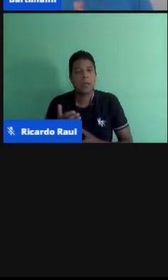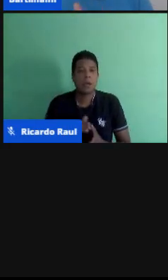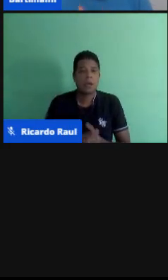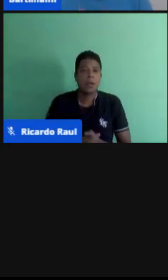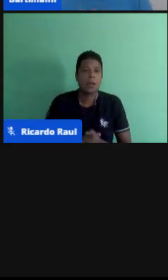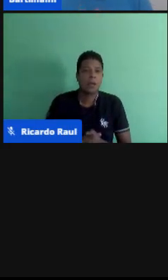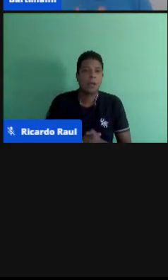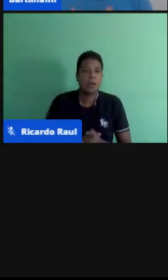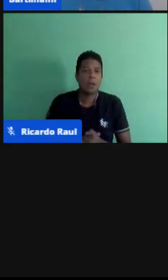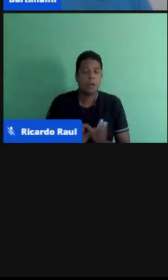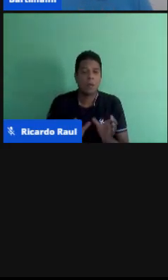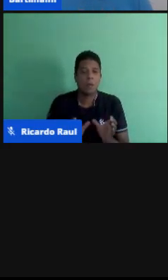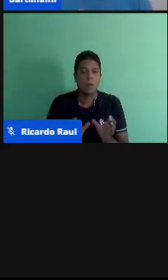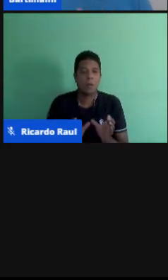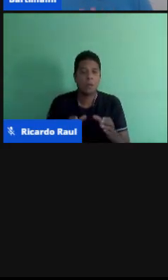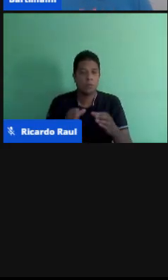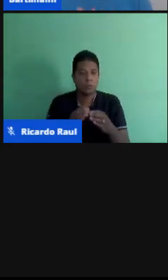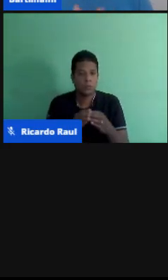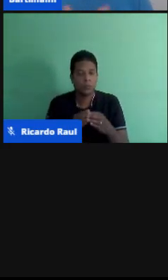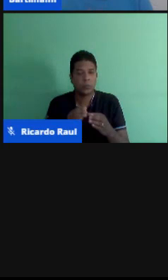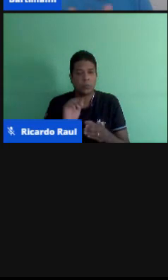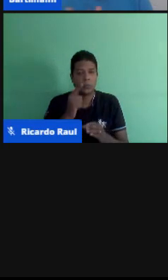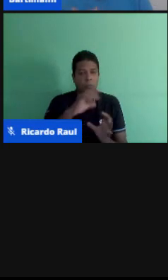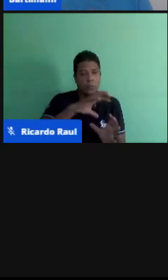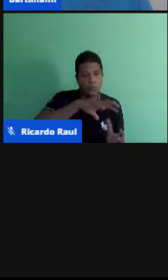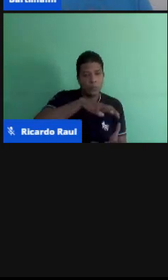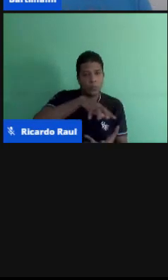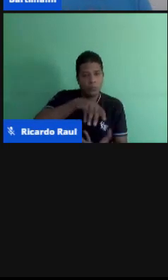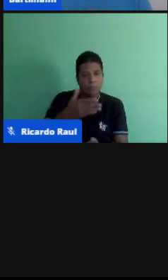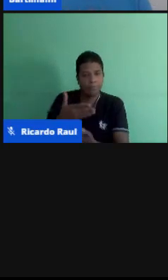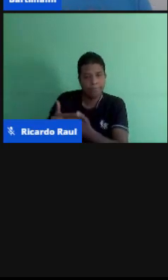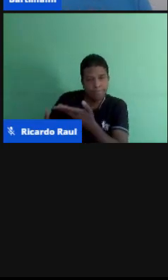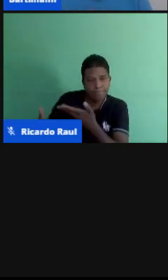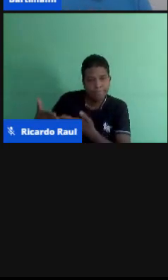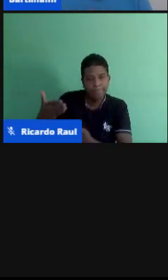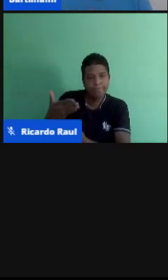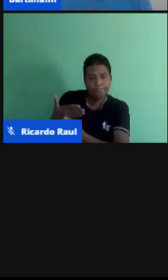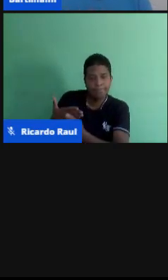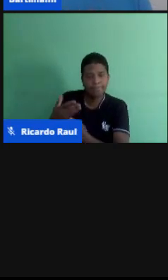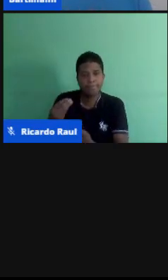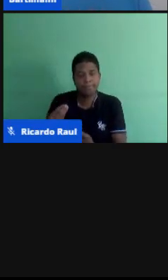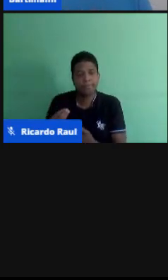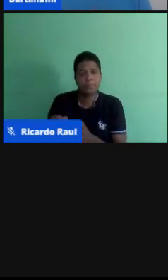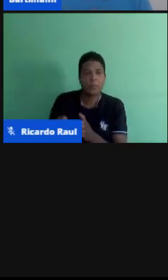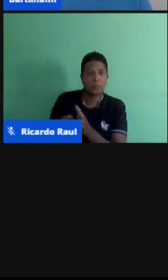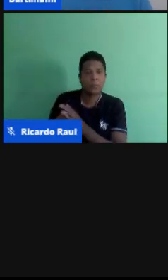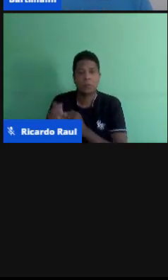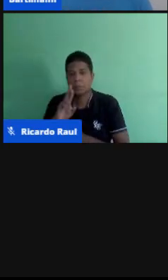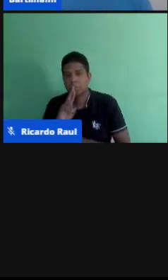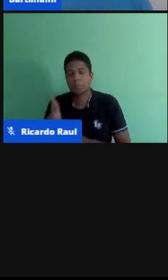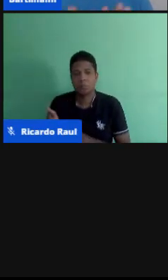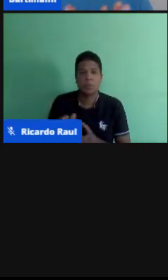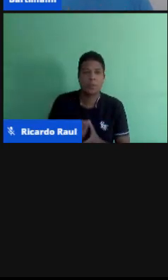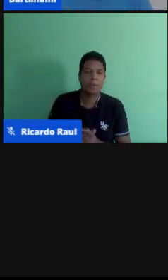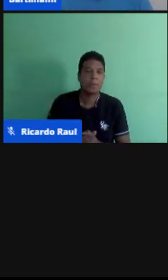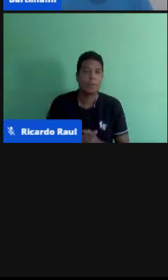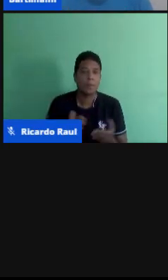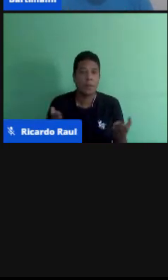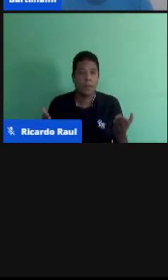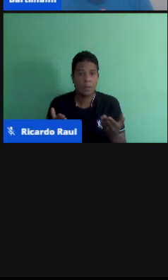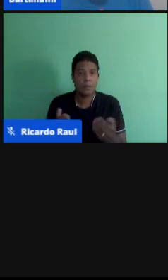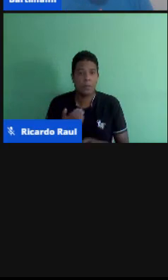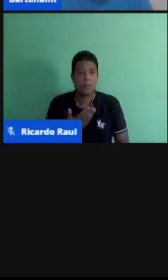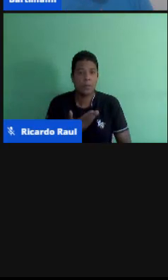disposição a toda a equipe de geografia, caso vocês queiram trocar mais experiências quanto a essa plataforma. E agora eu vou repassar a palavra para o meu